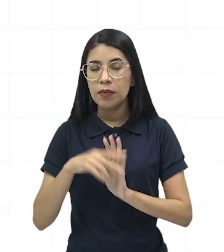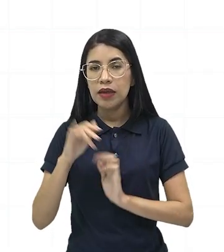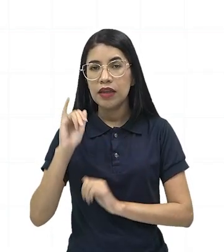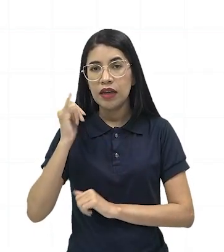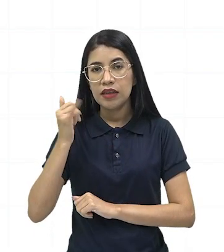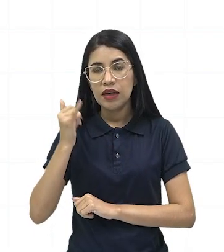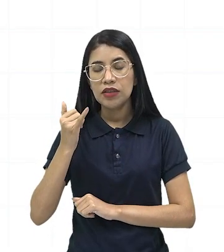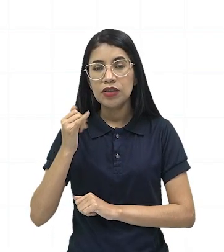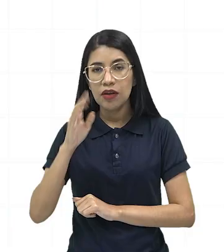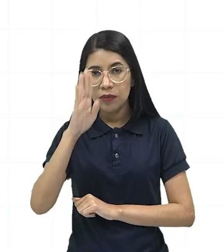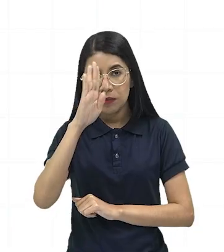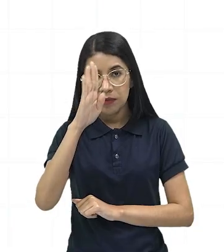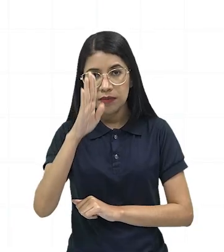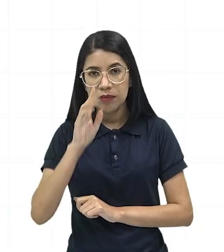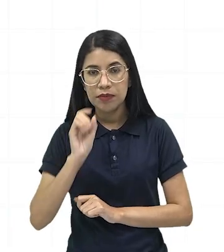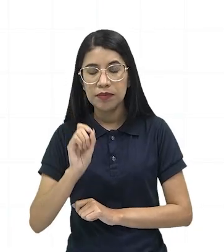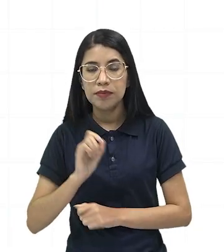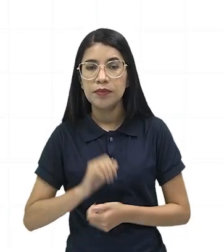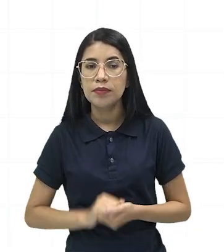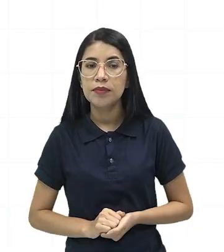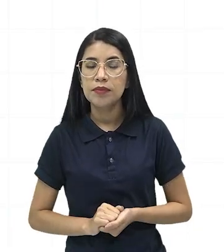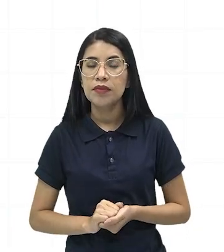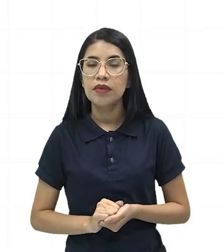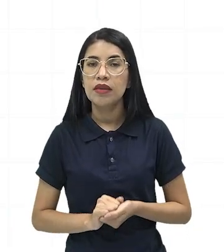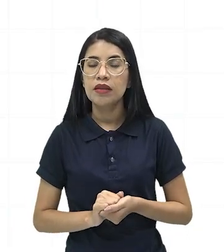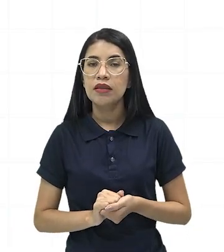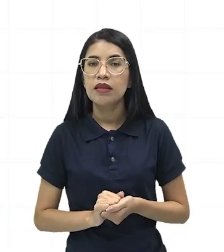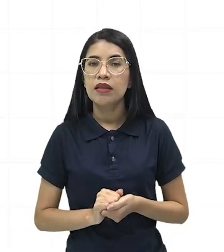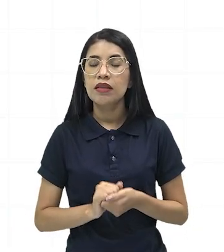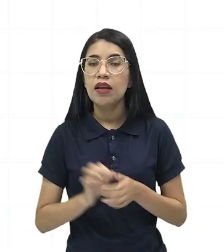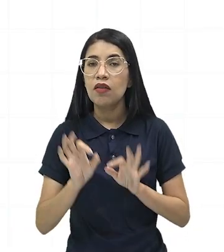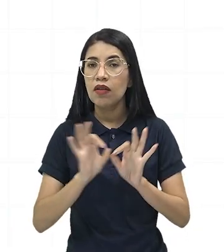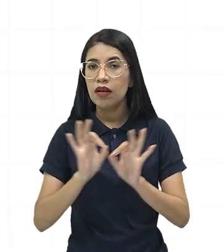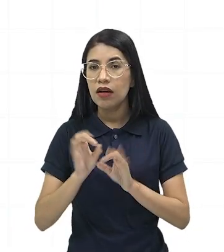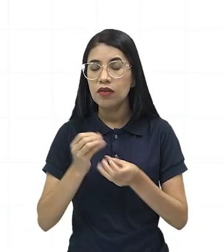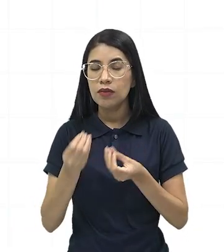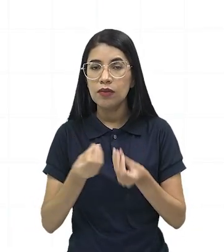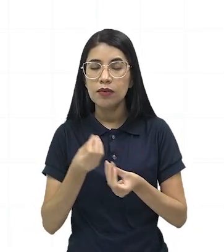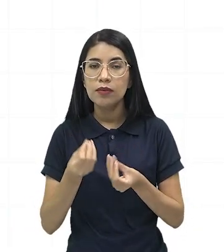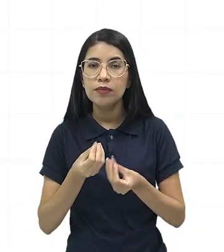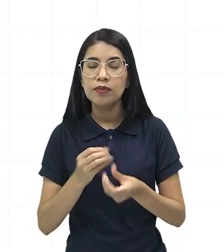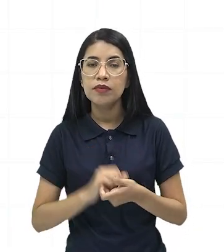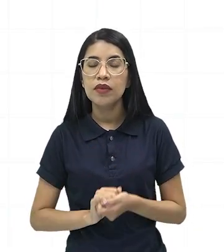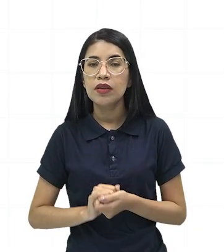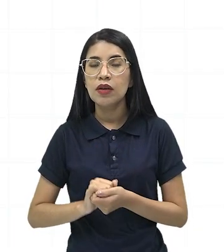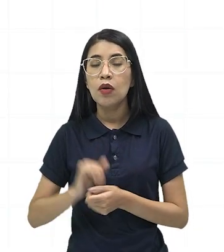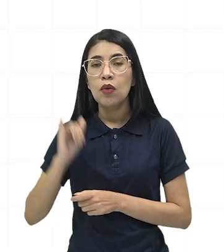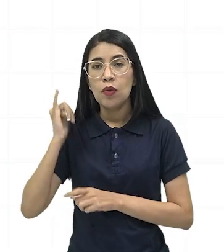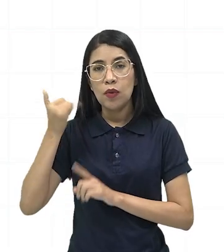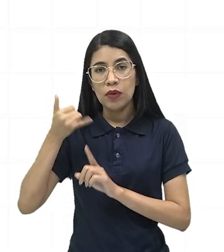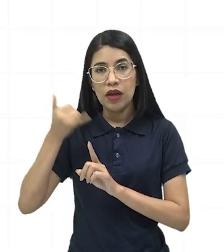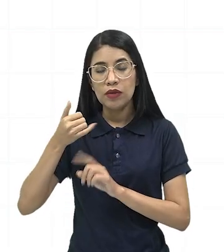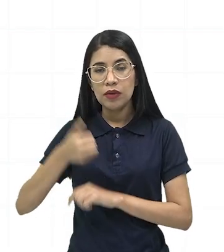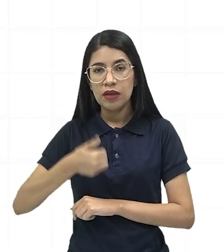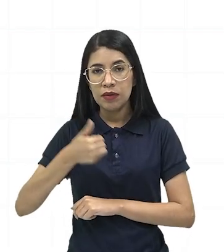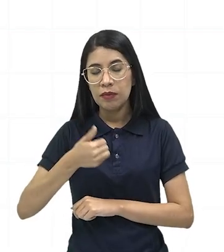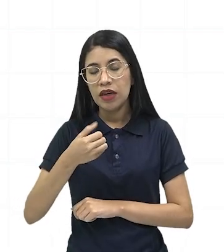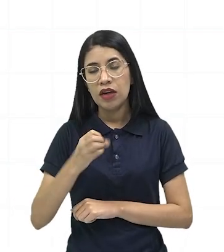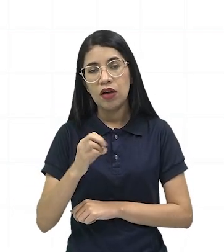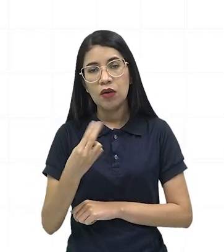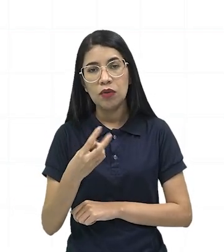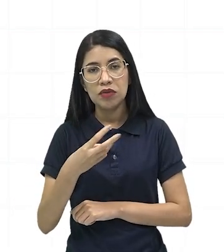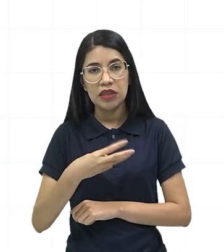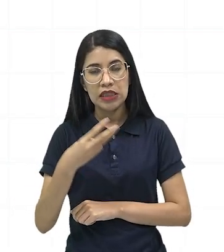o foco narrativo, que é dividido entre o narrador em primeira pessoa ou em terceira pessoa, ou